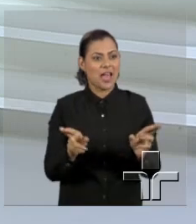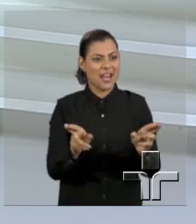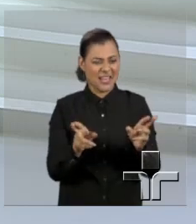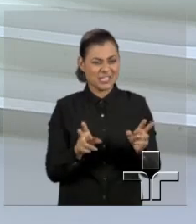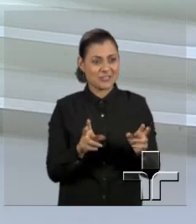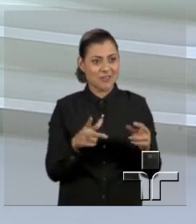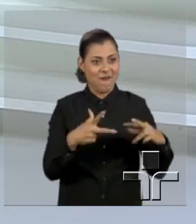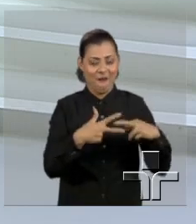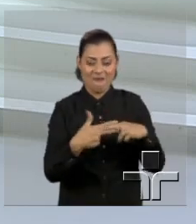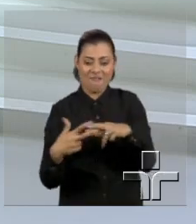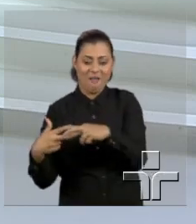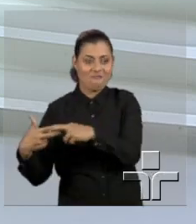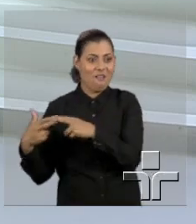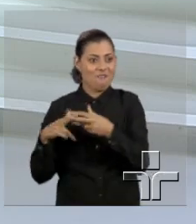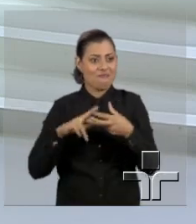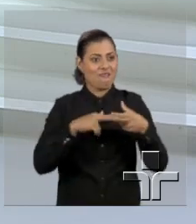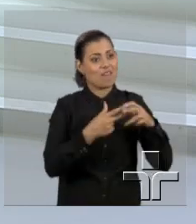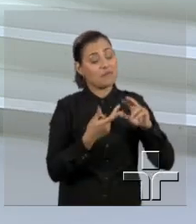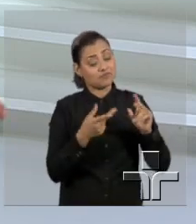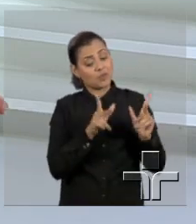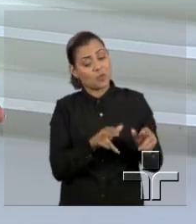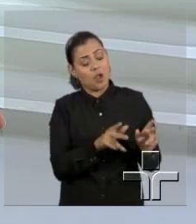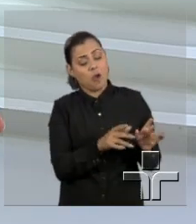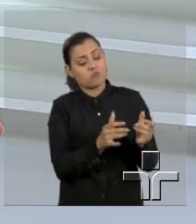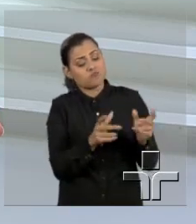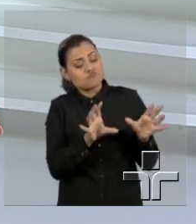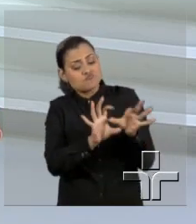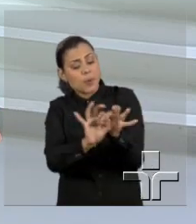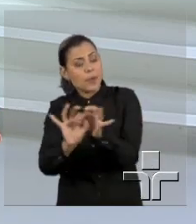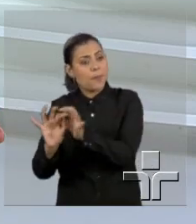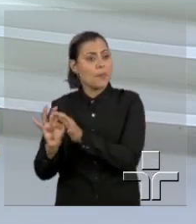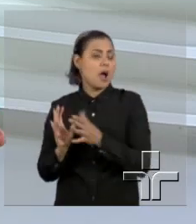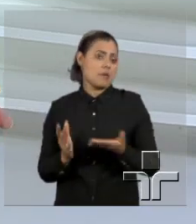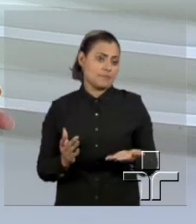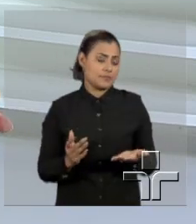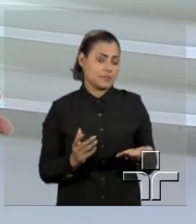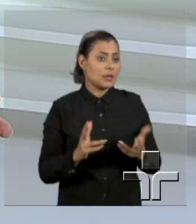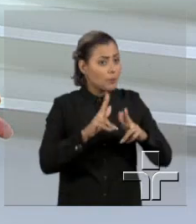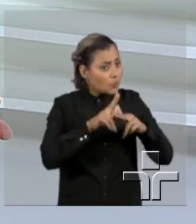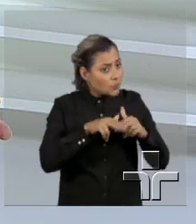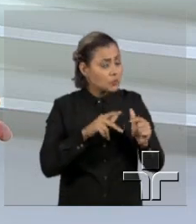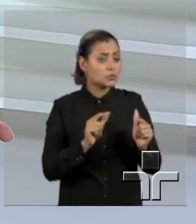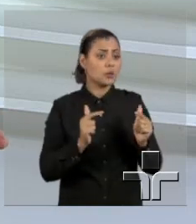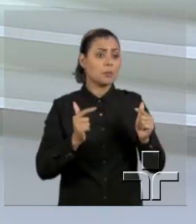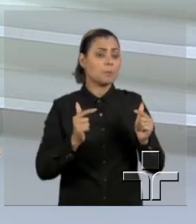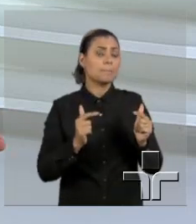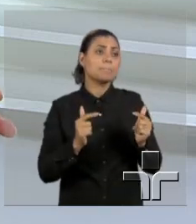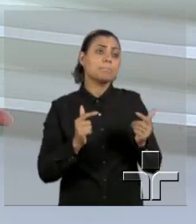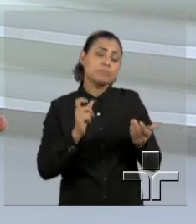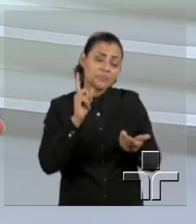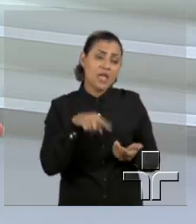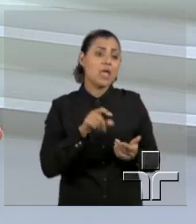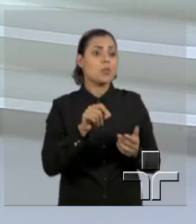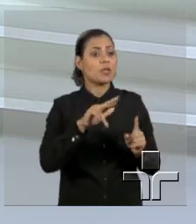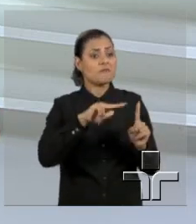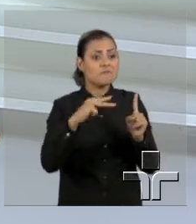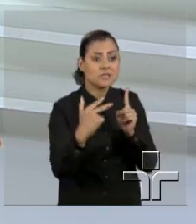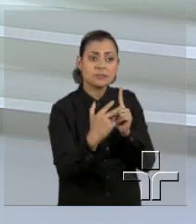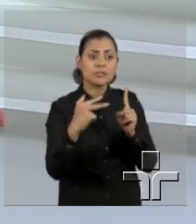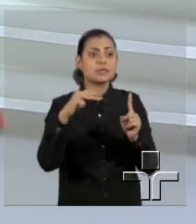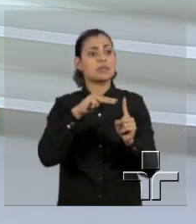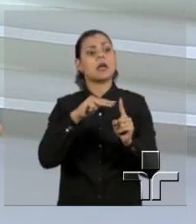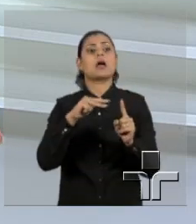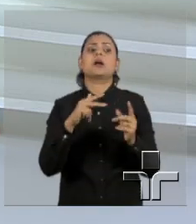fortalece as instituições, elas são as instituições, o reino da impermanência, o reino da impessoalidade, o reino da visibilidade.